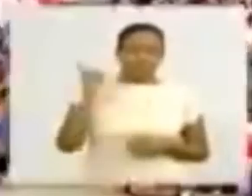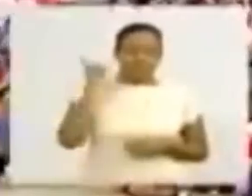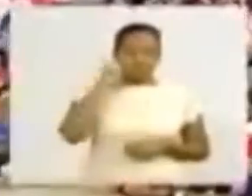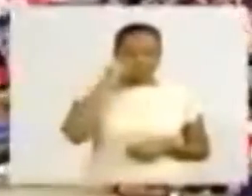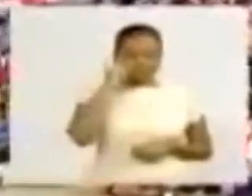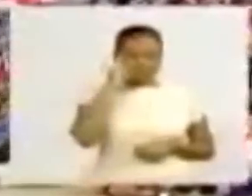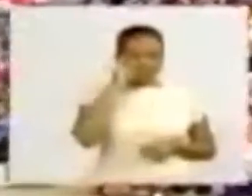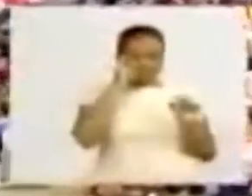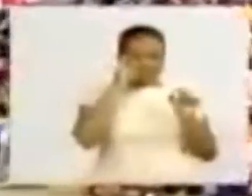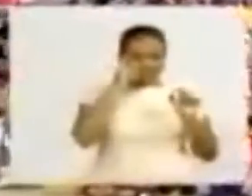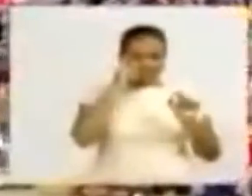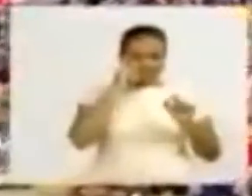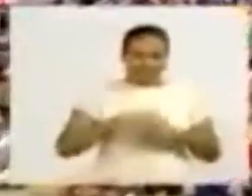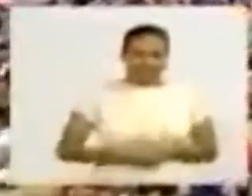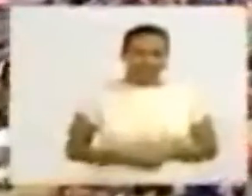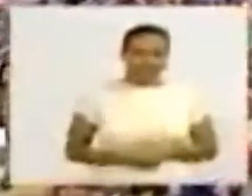Pensar